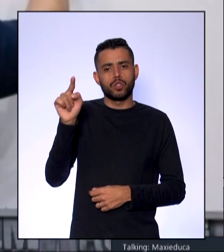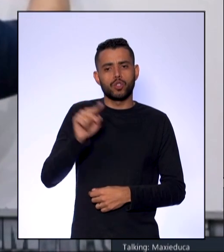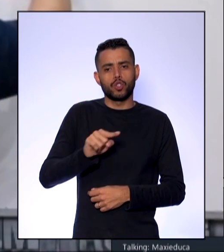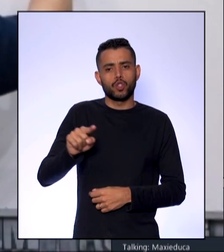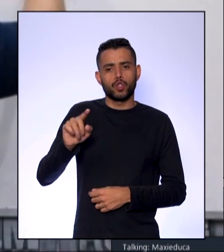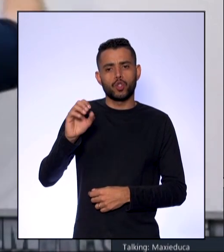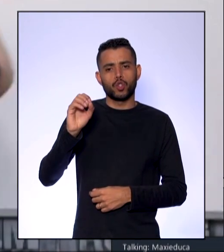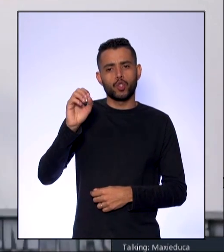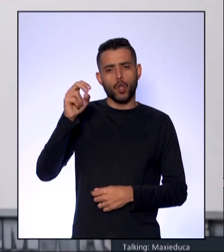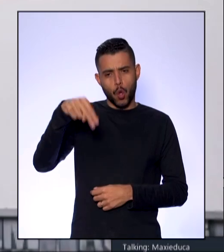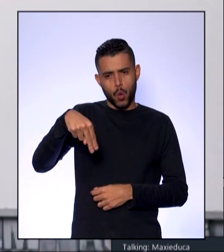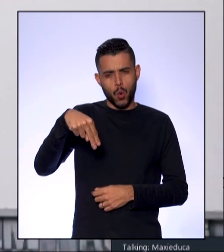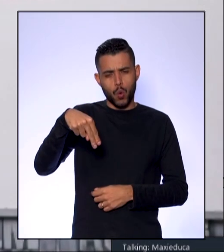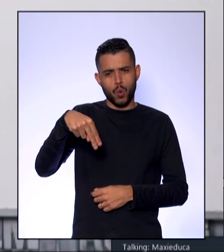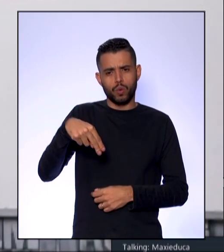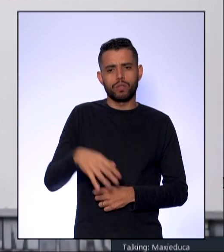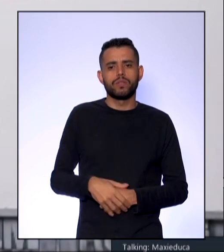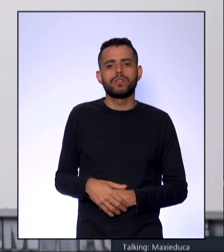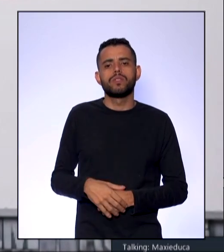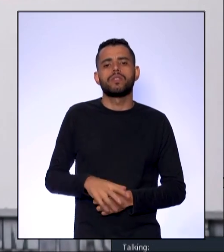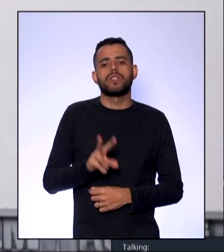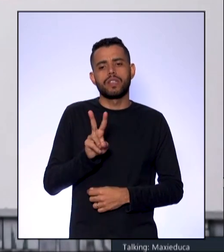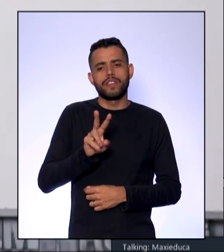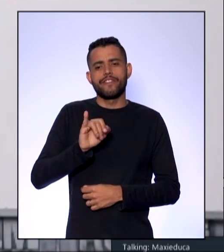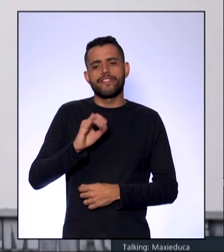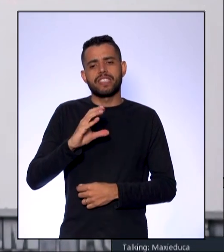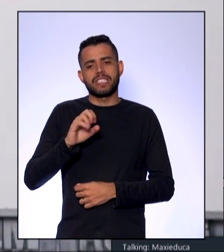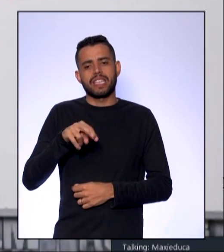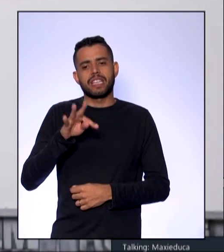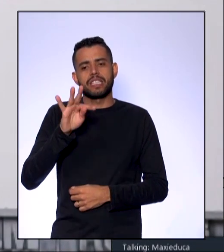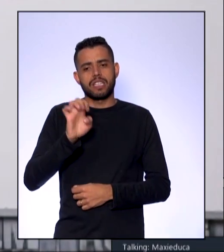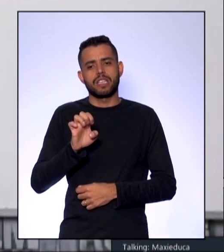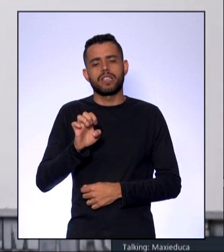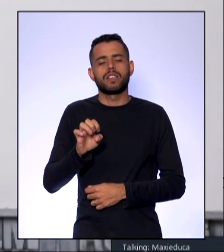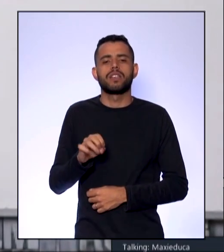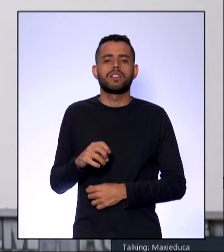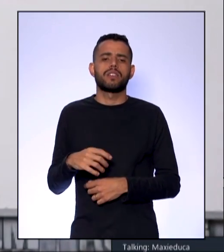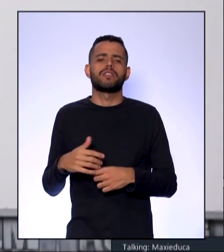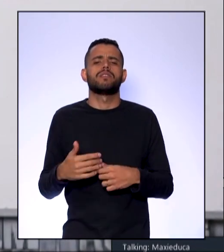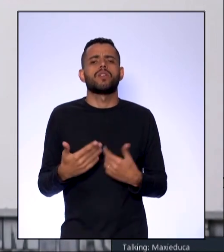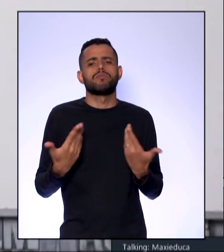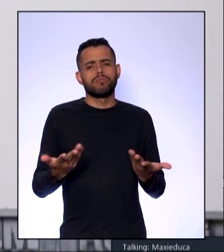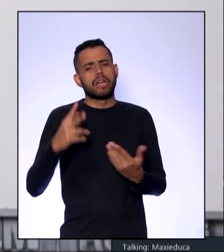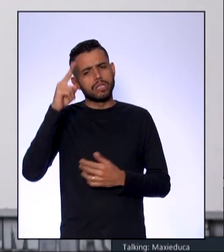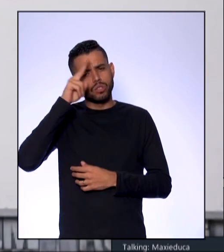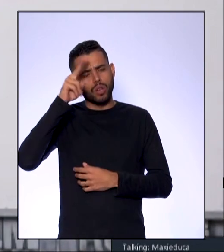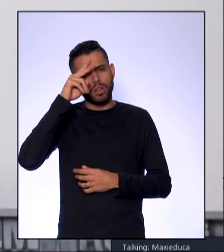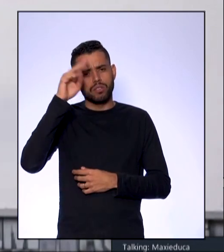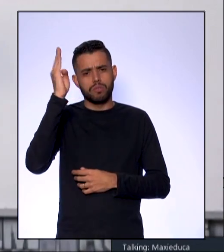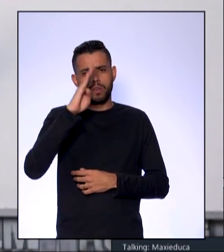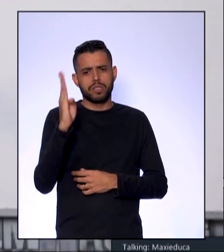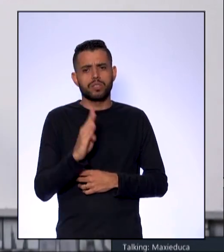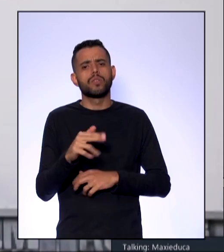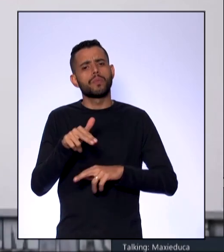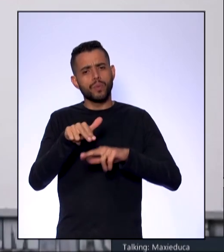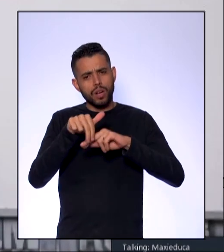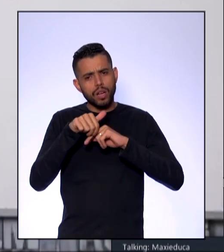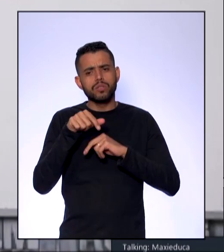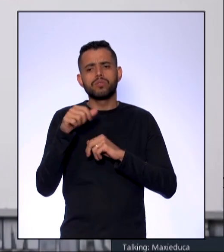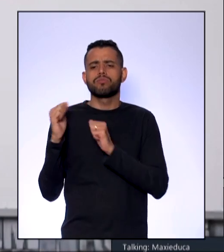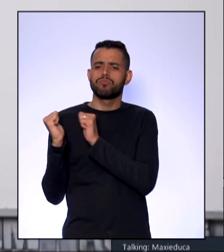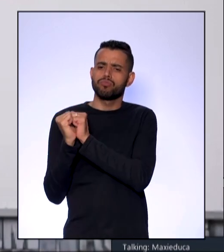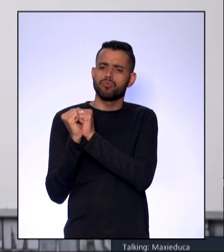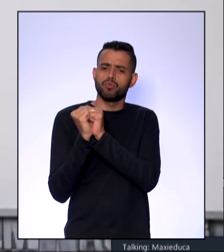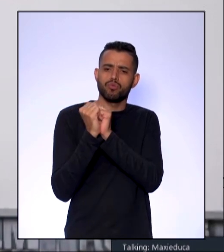Aqui, em especial, Vicente Pinzon entra para a história de boa parte do Brasil por ter